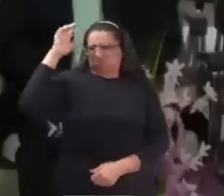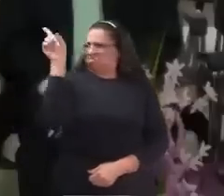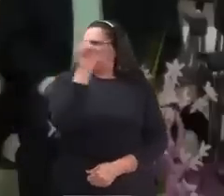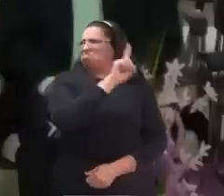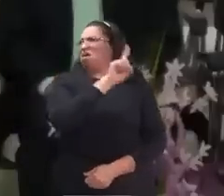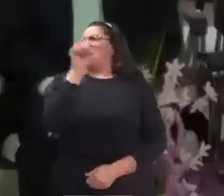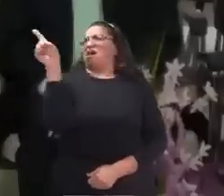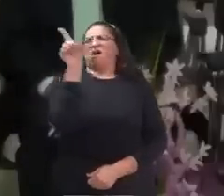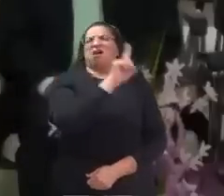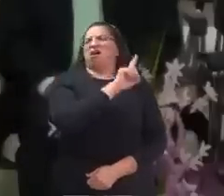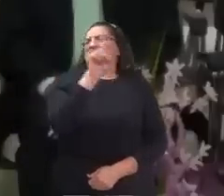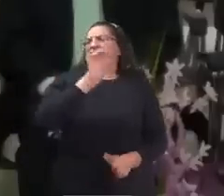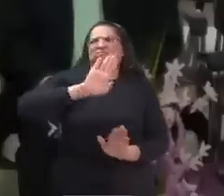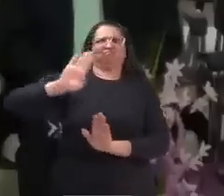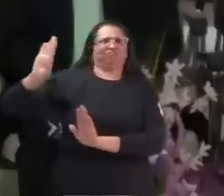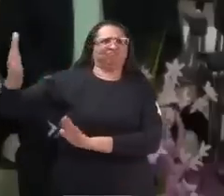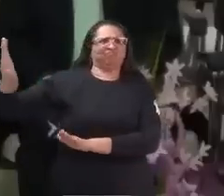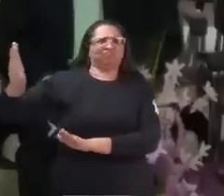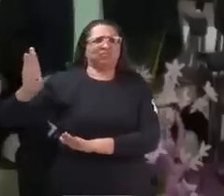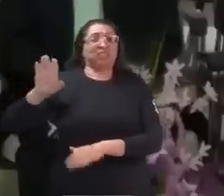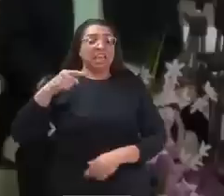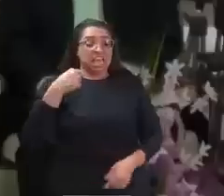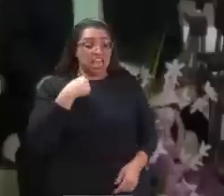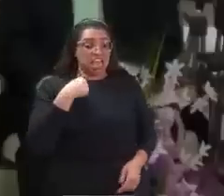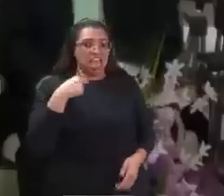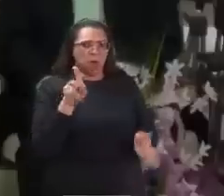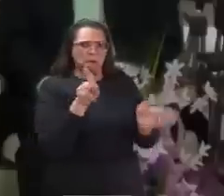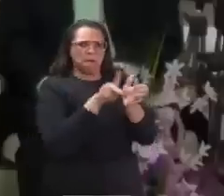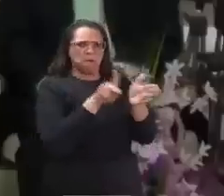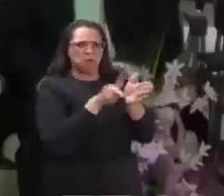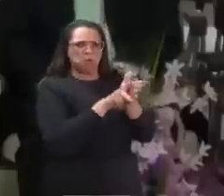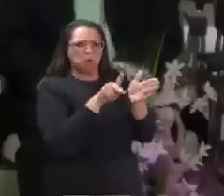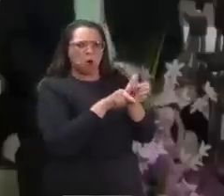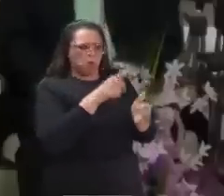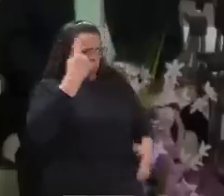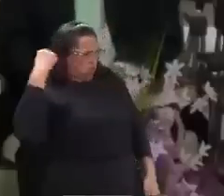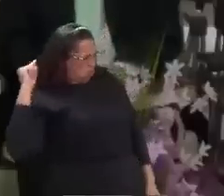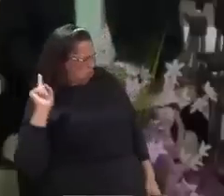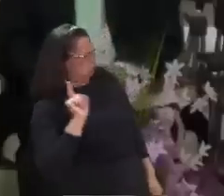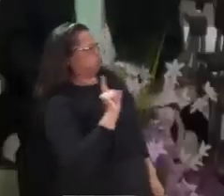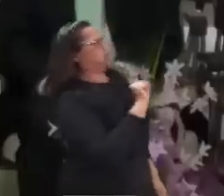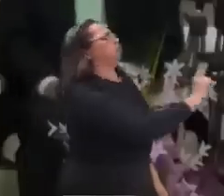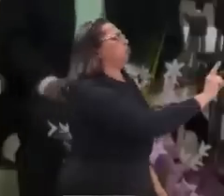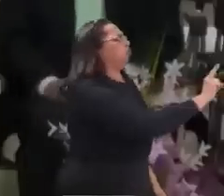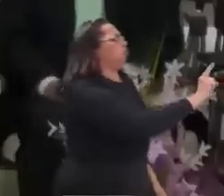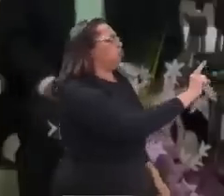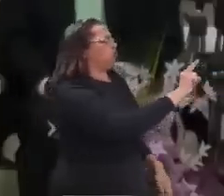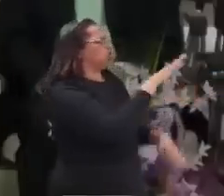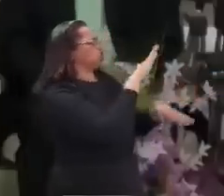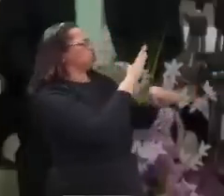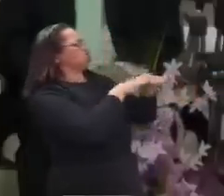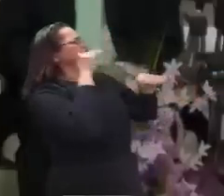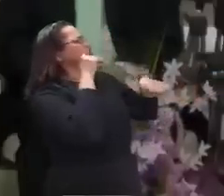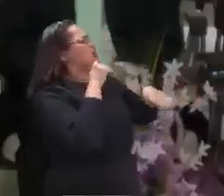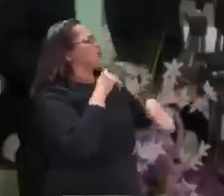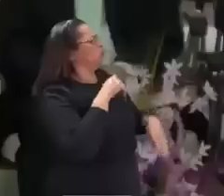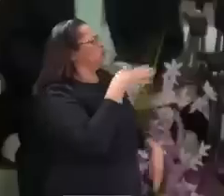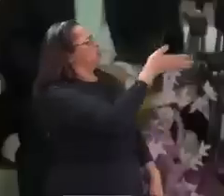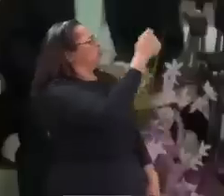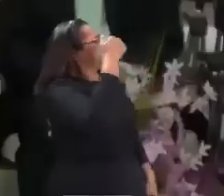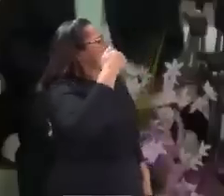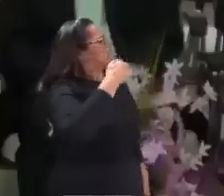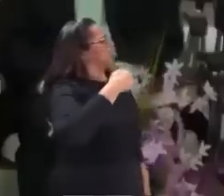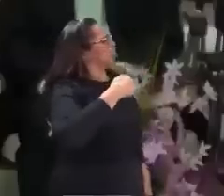perguntar pessoalmente o que estava acontecendo. Então era a hora delas afrouxarem, na nossa linguagem